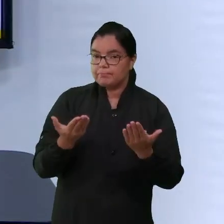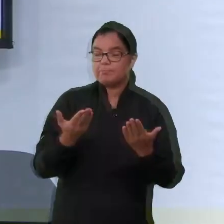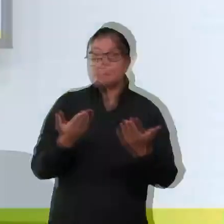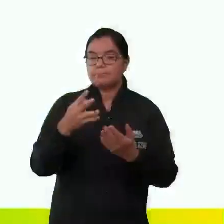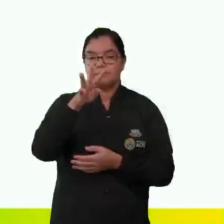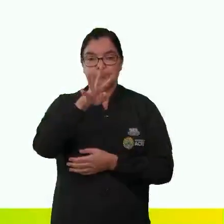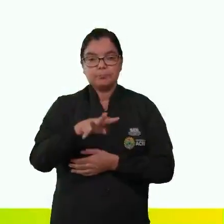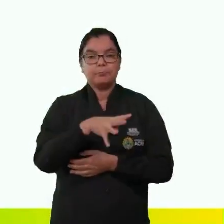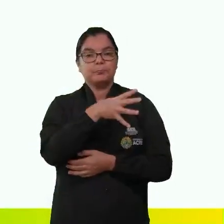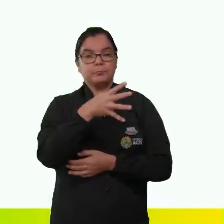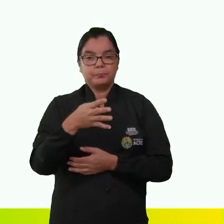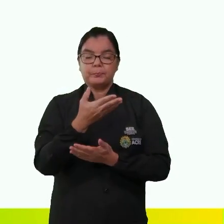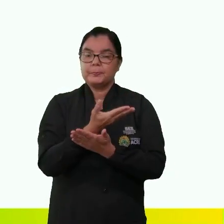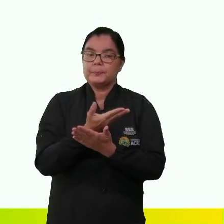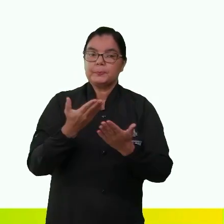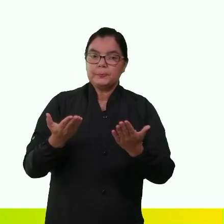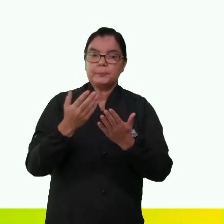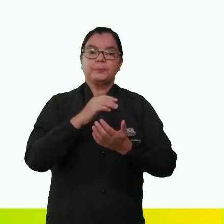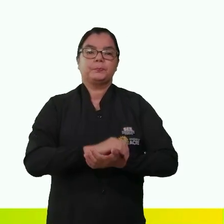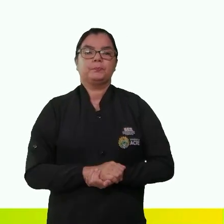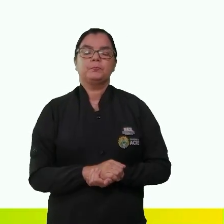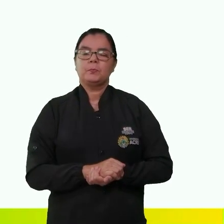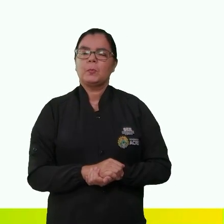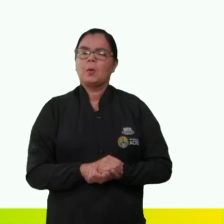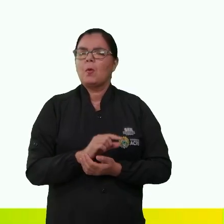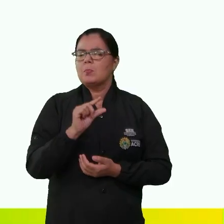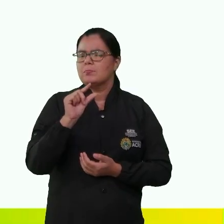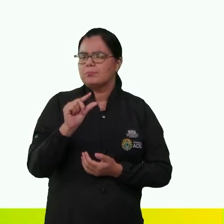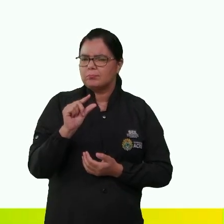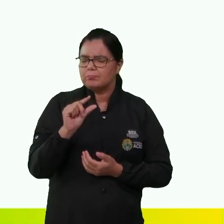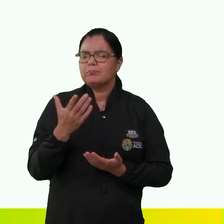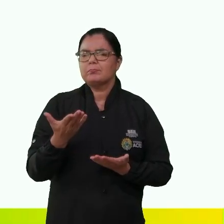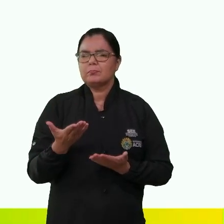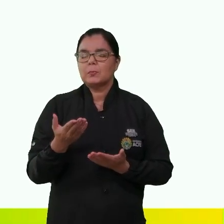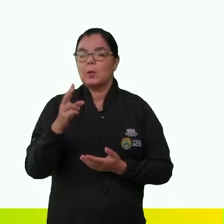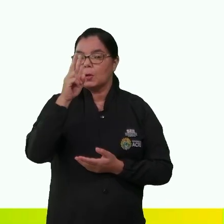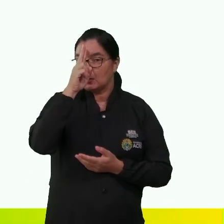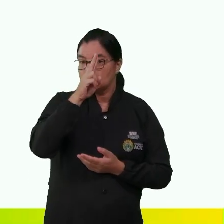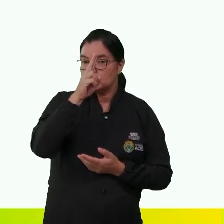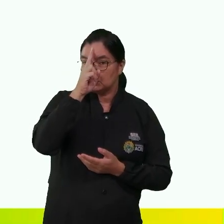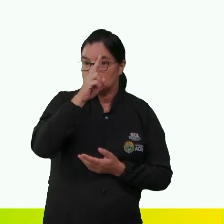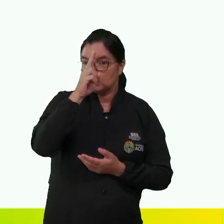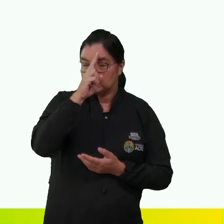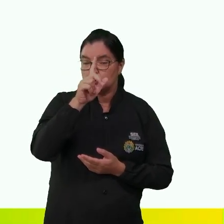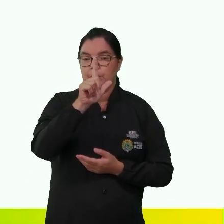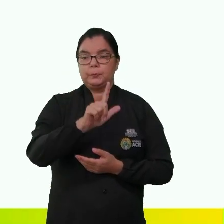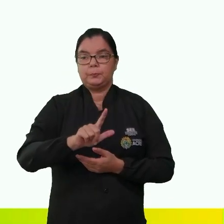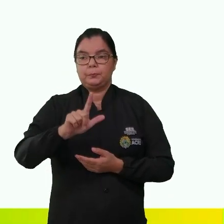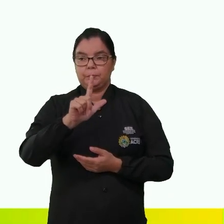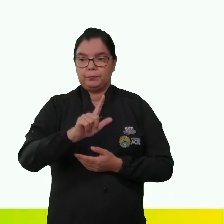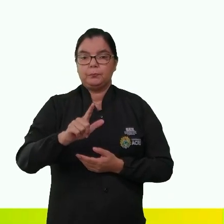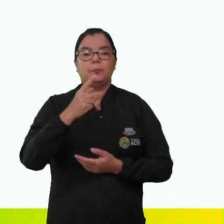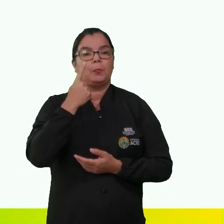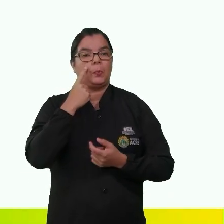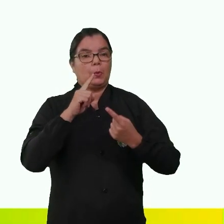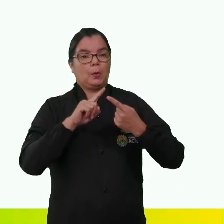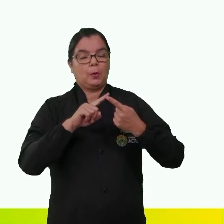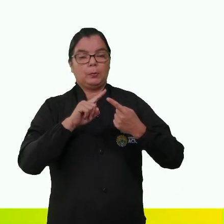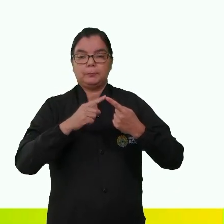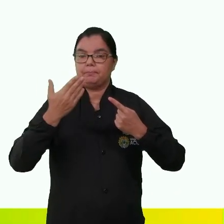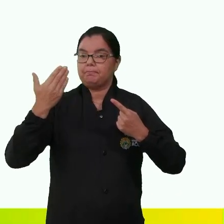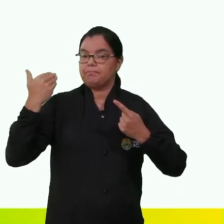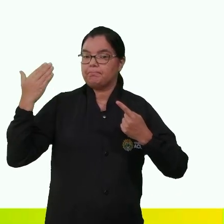que aparece aí na tela para vocês, um pouco da história da literatura. Então, aí eu tenho a